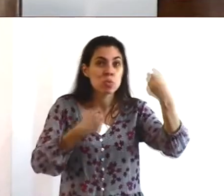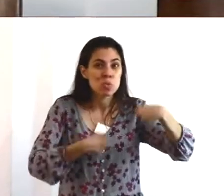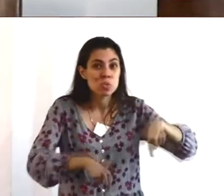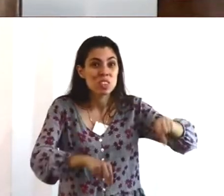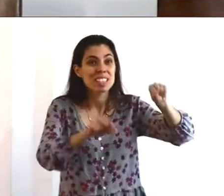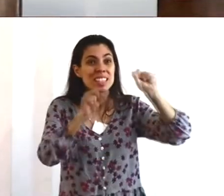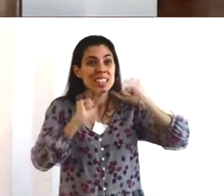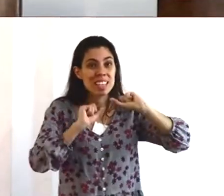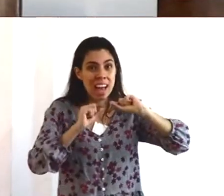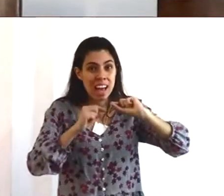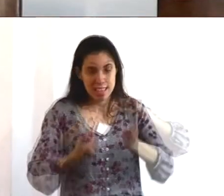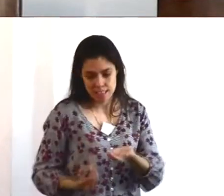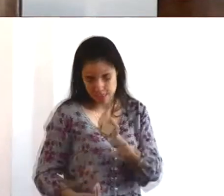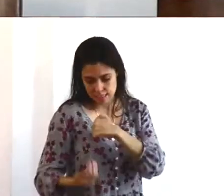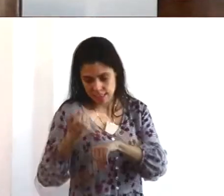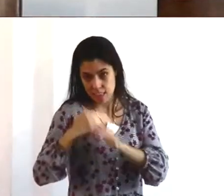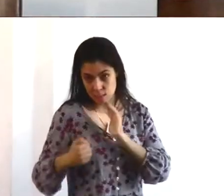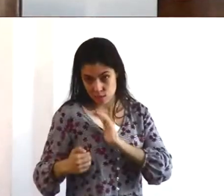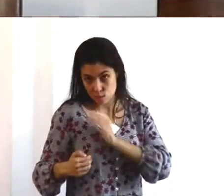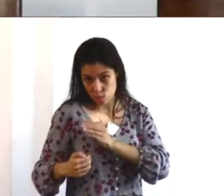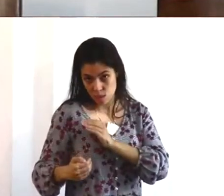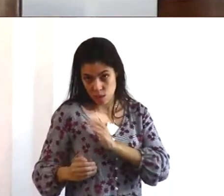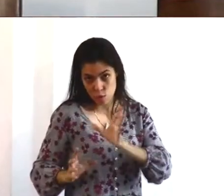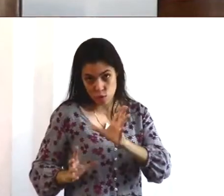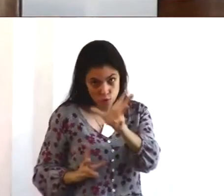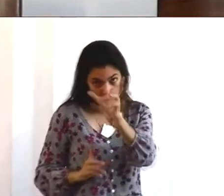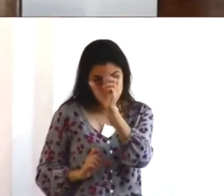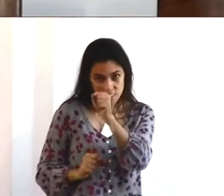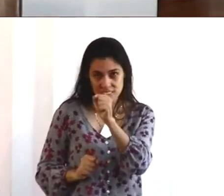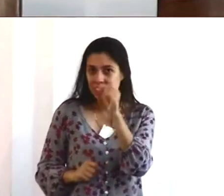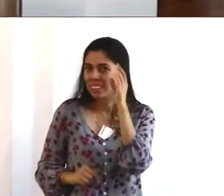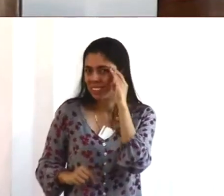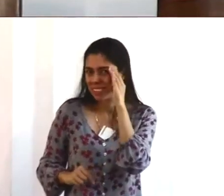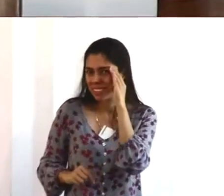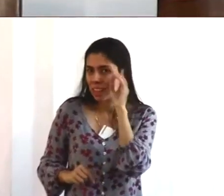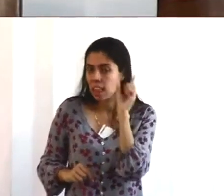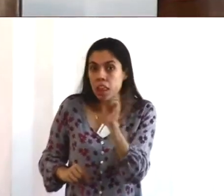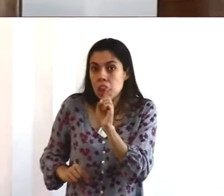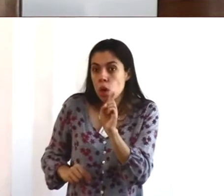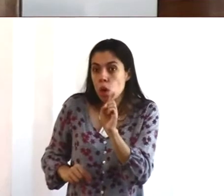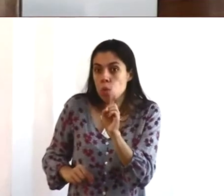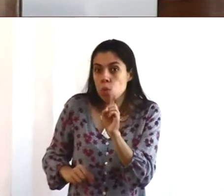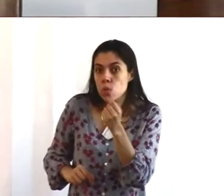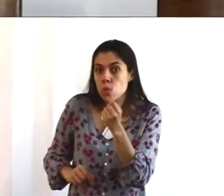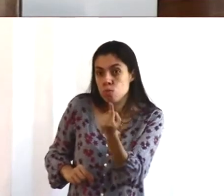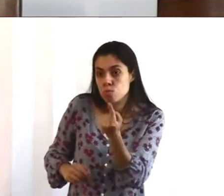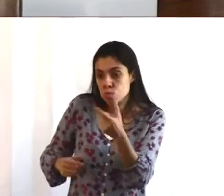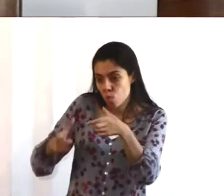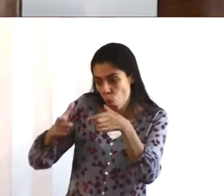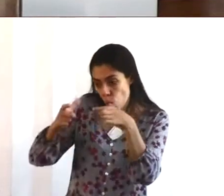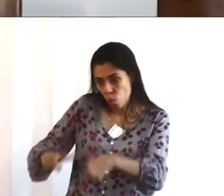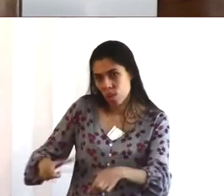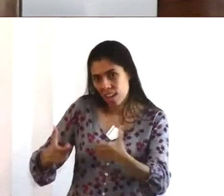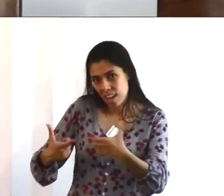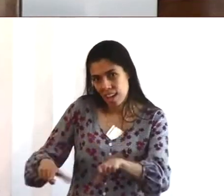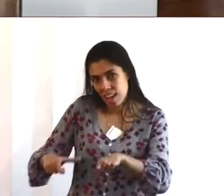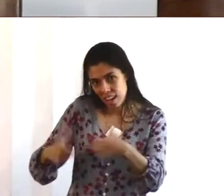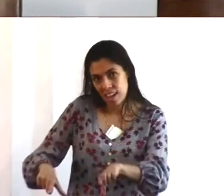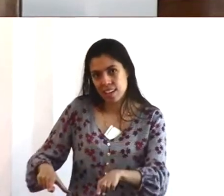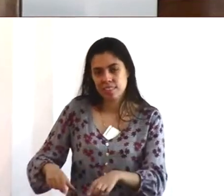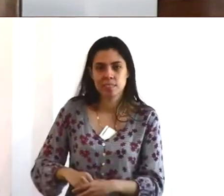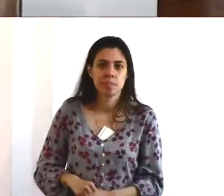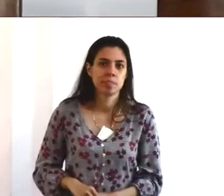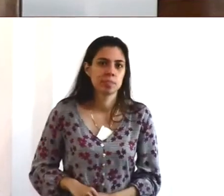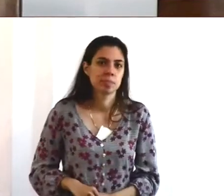para enfrentar as dificuldades. E veja como isso é interessante, porque muitas